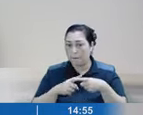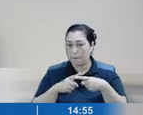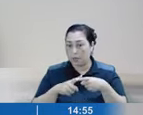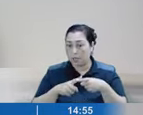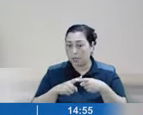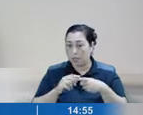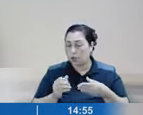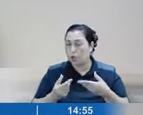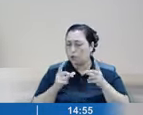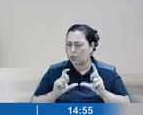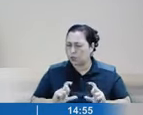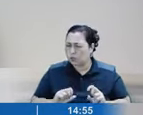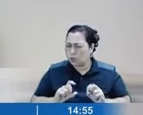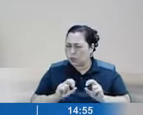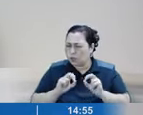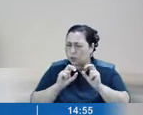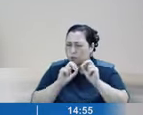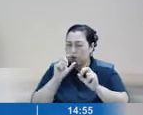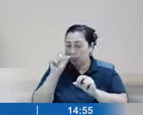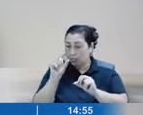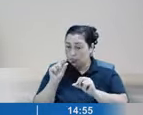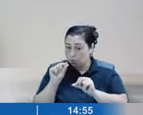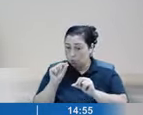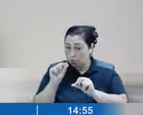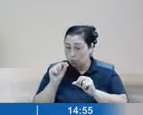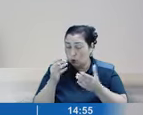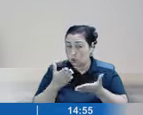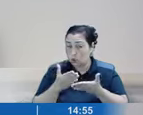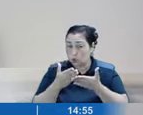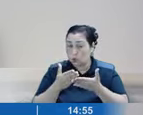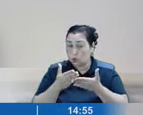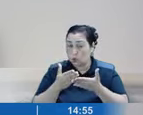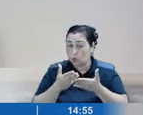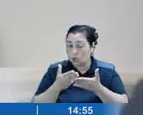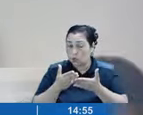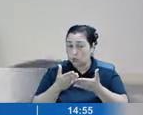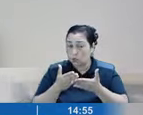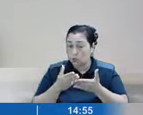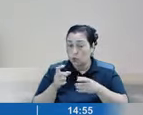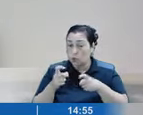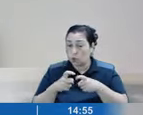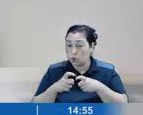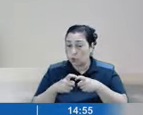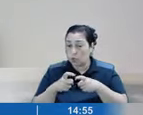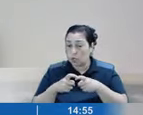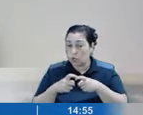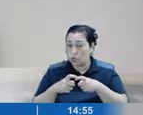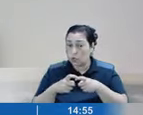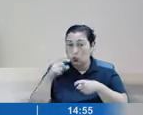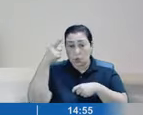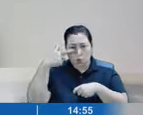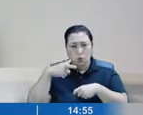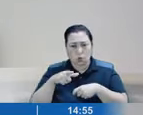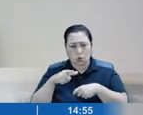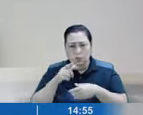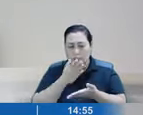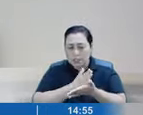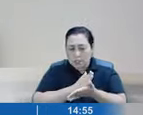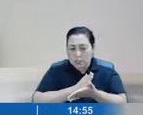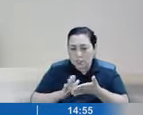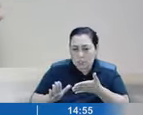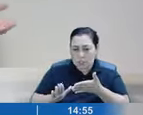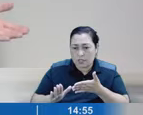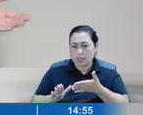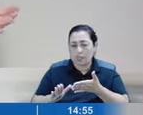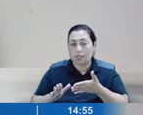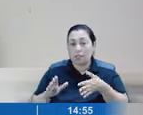pequeno, ou ainda numa fase inicial, ou quando ele é um pólipo, o médico endoscopista consegue retirá-lo.